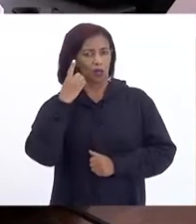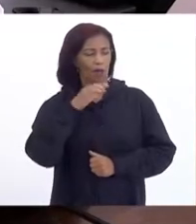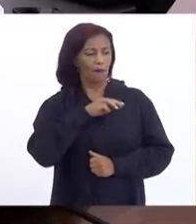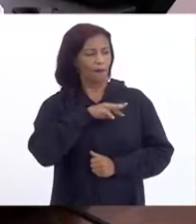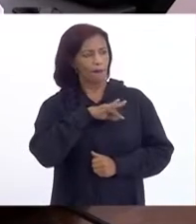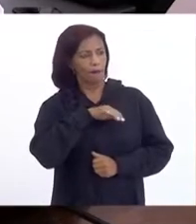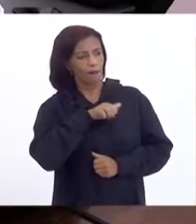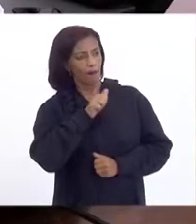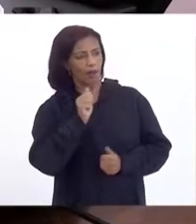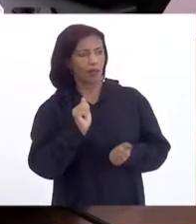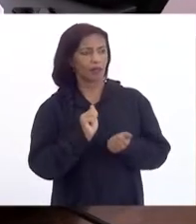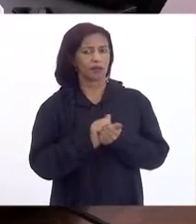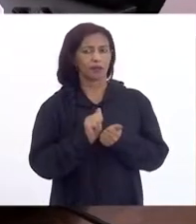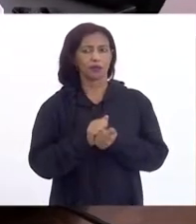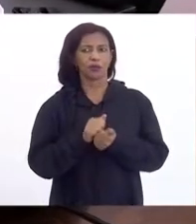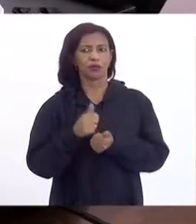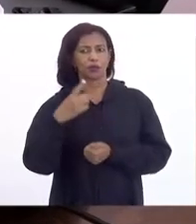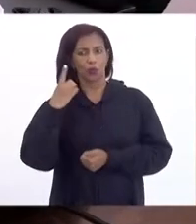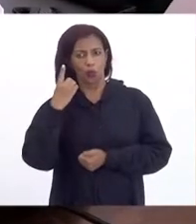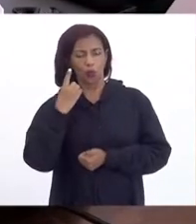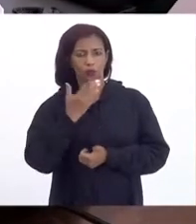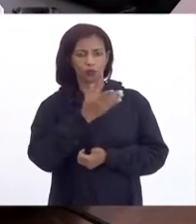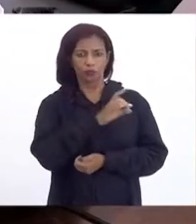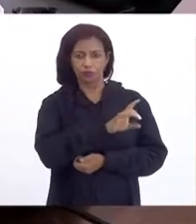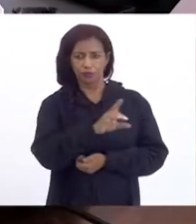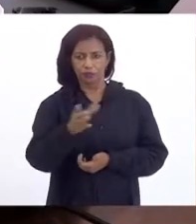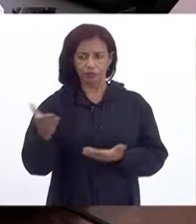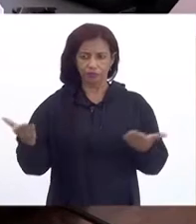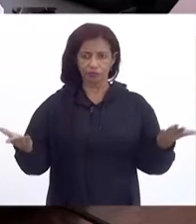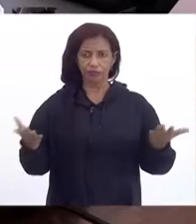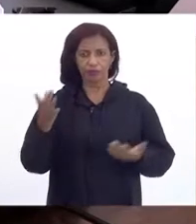com os deputados aqui presentes.